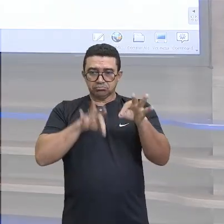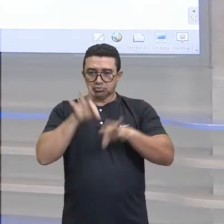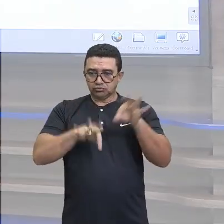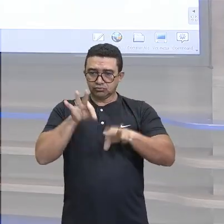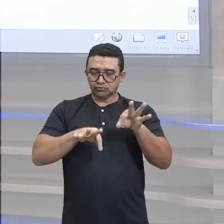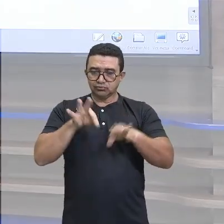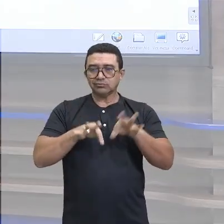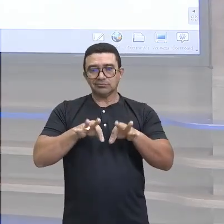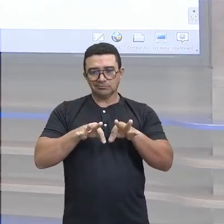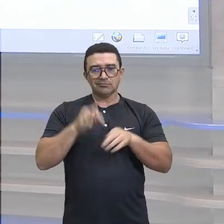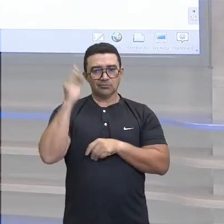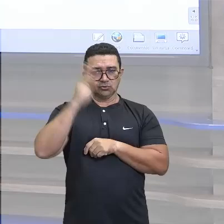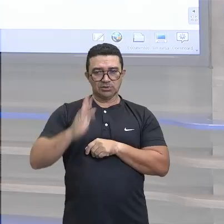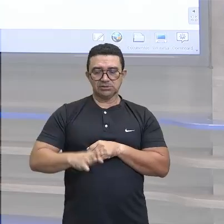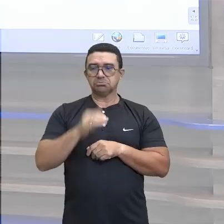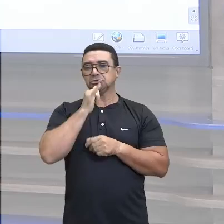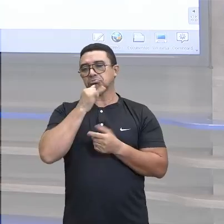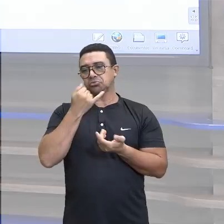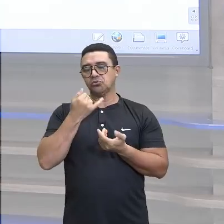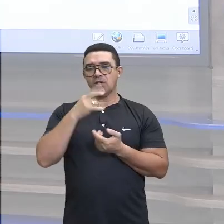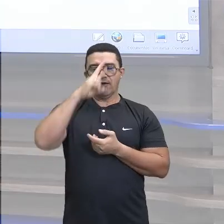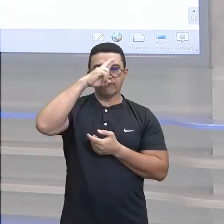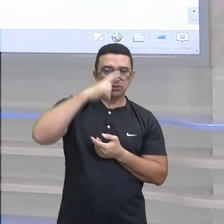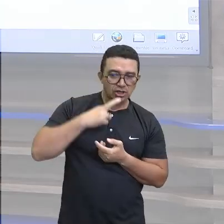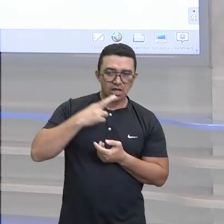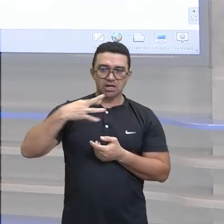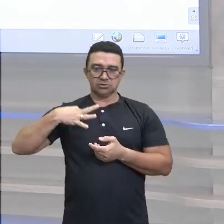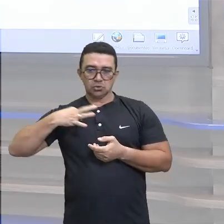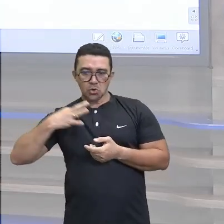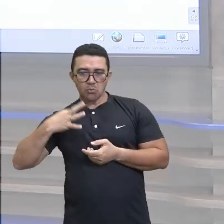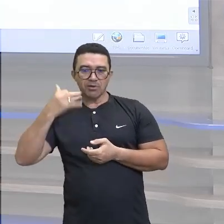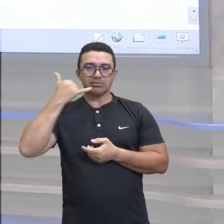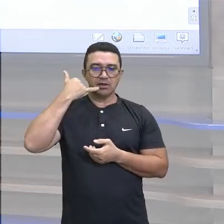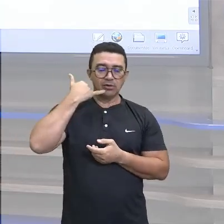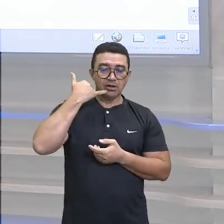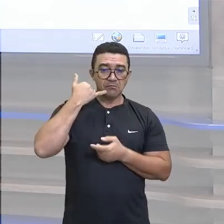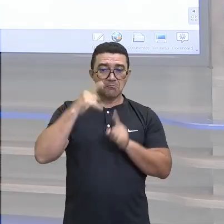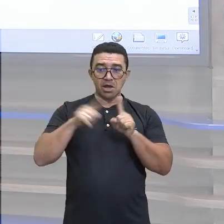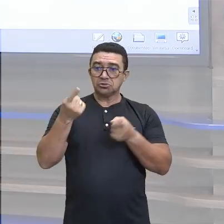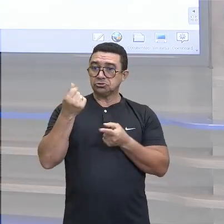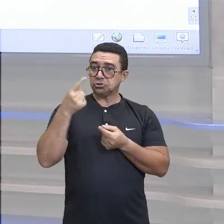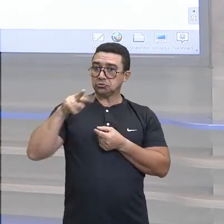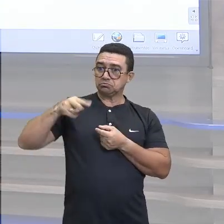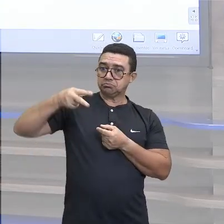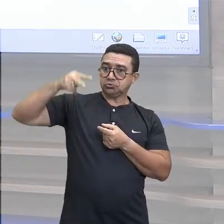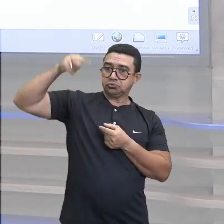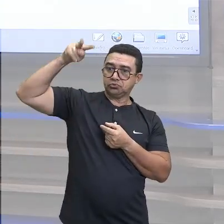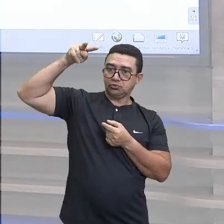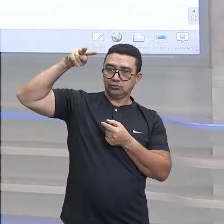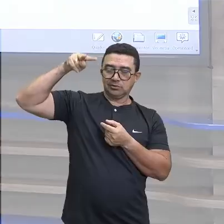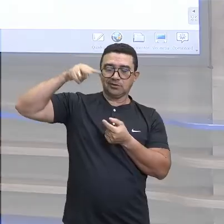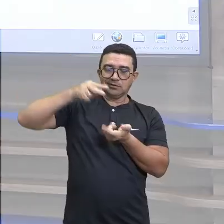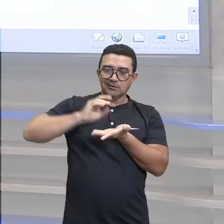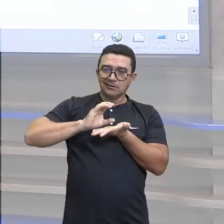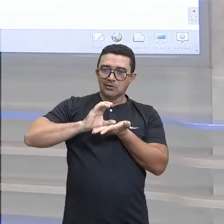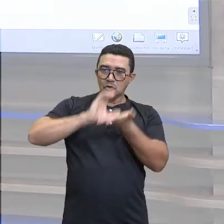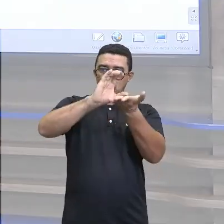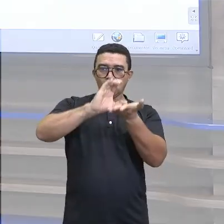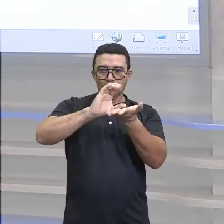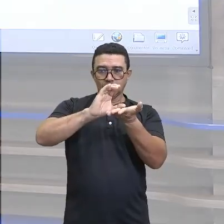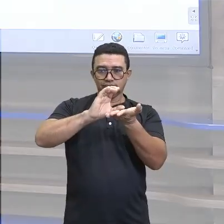lucro, marca de refrigerante, marca de roupa, marca de celular, só que o lucro dessas empresas, mesmo a gente usando